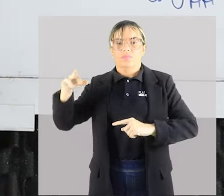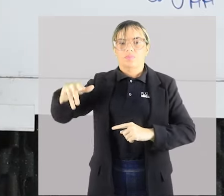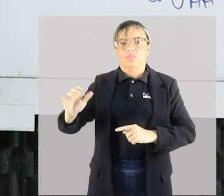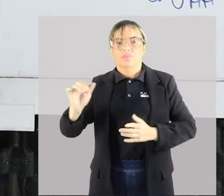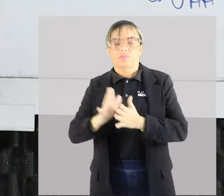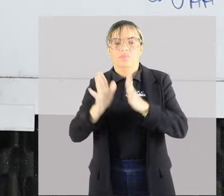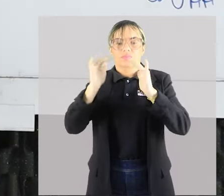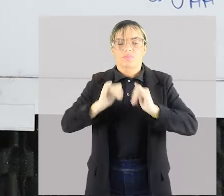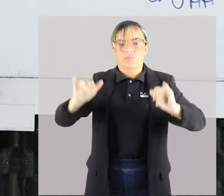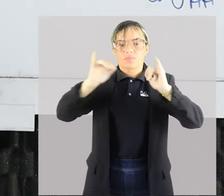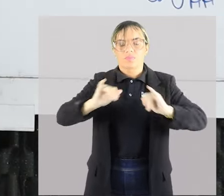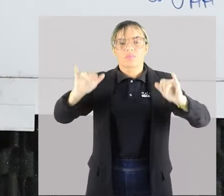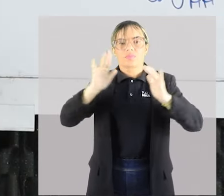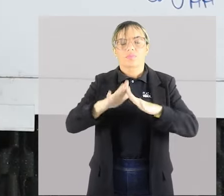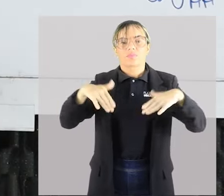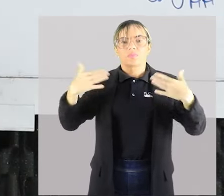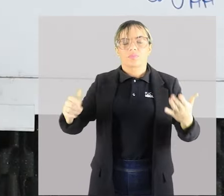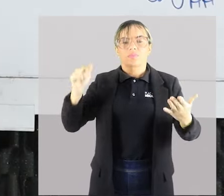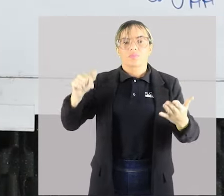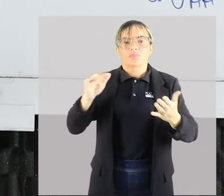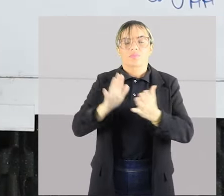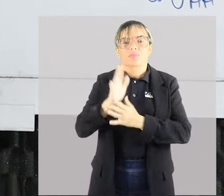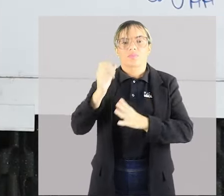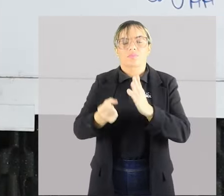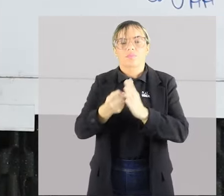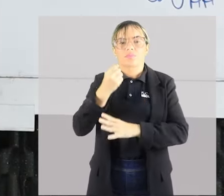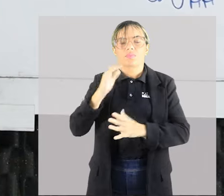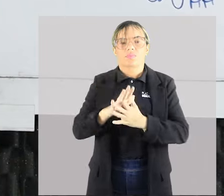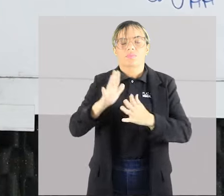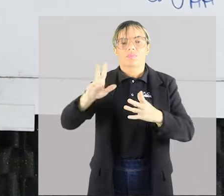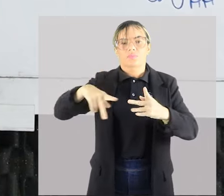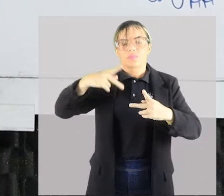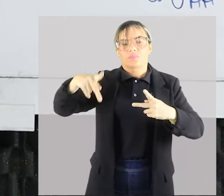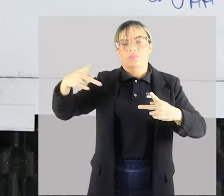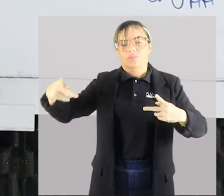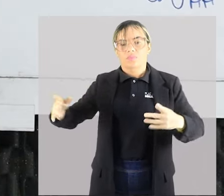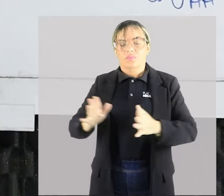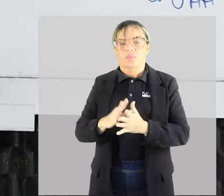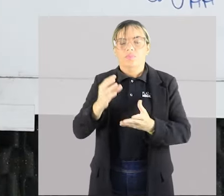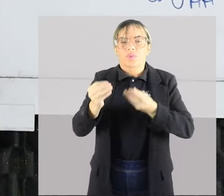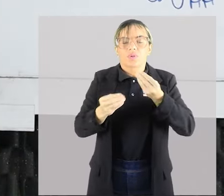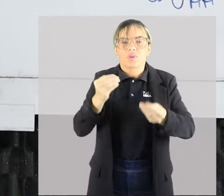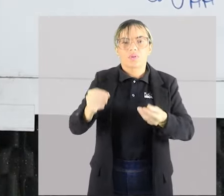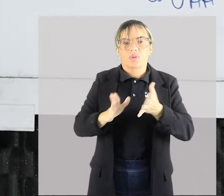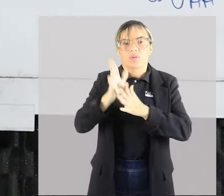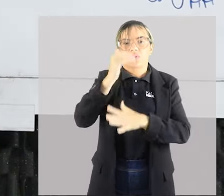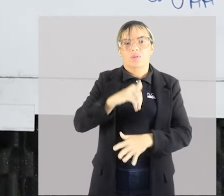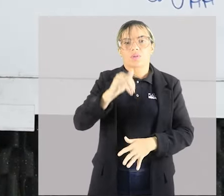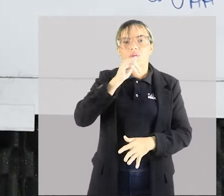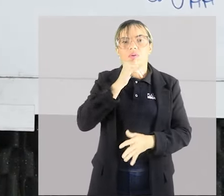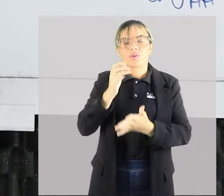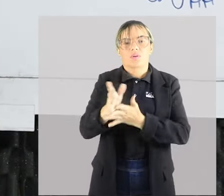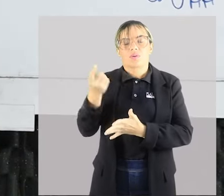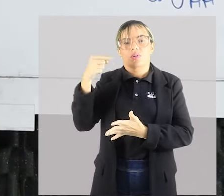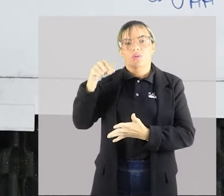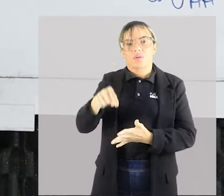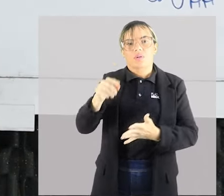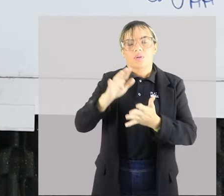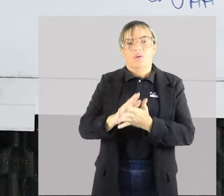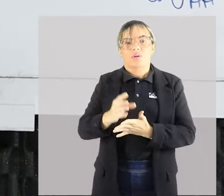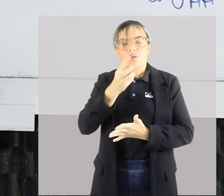informação e a partir dele a gente vai produzir uma proteína vou dar aqui como exemplo para vocês a